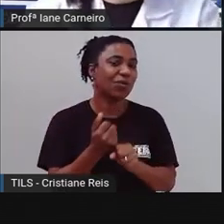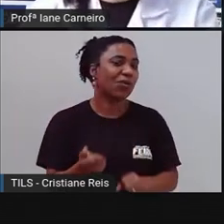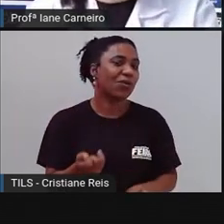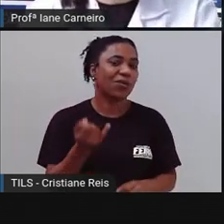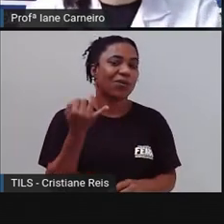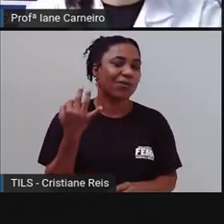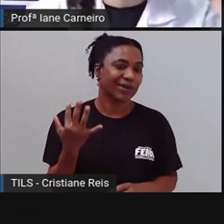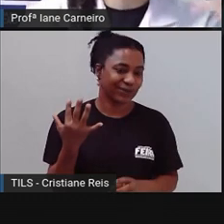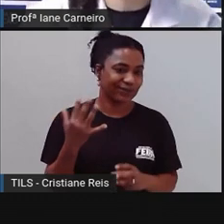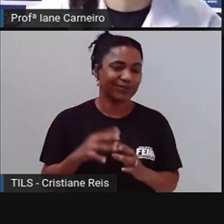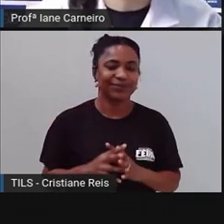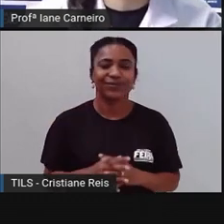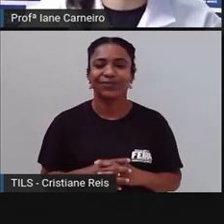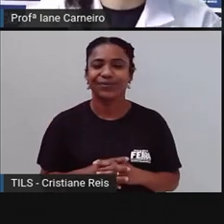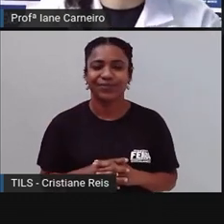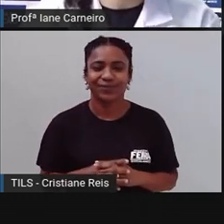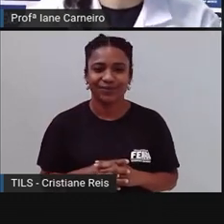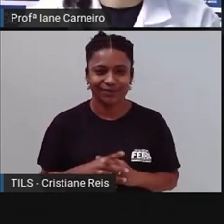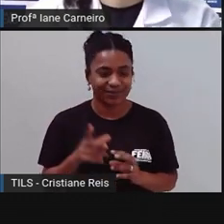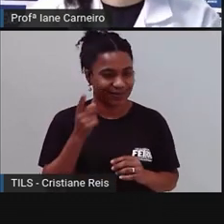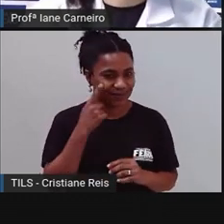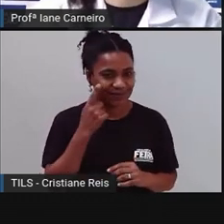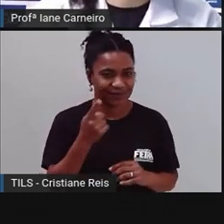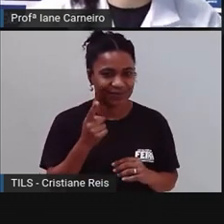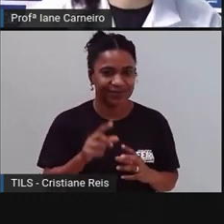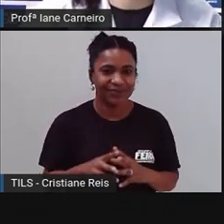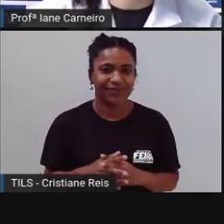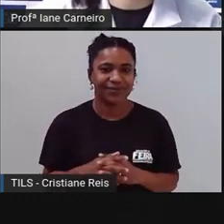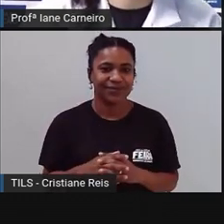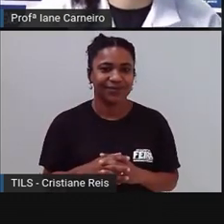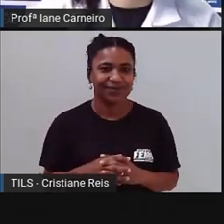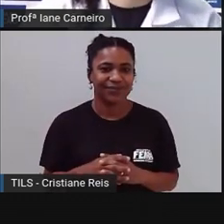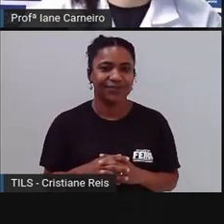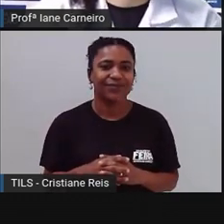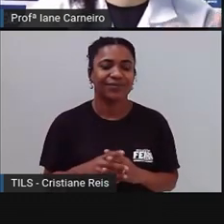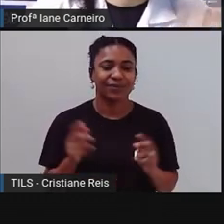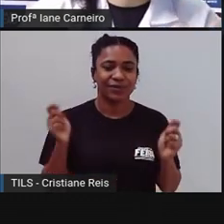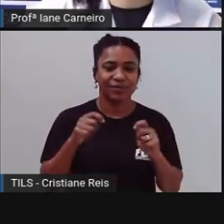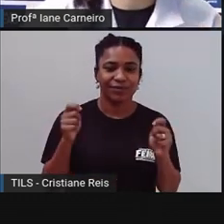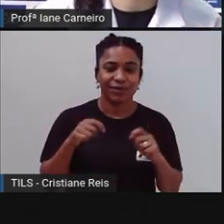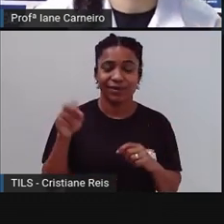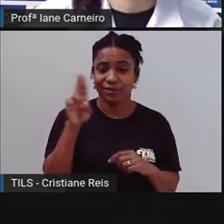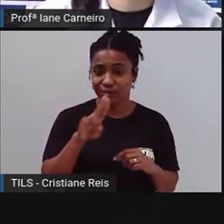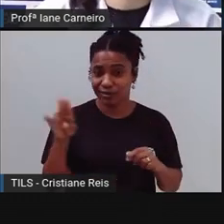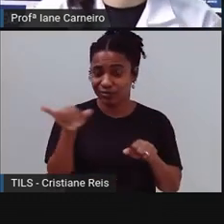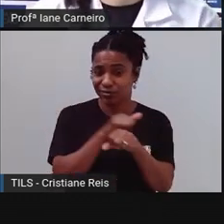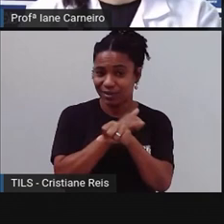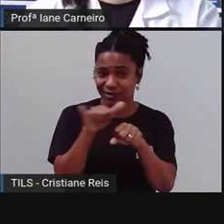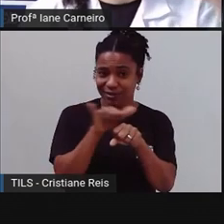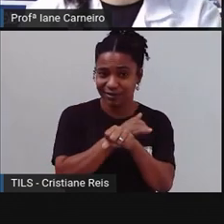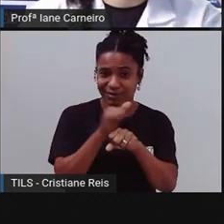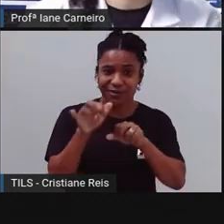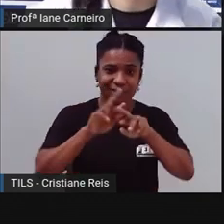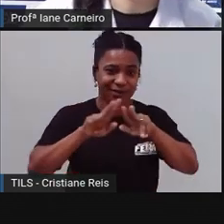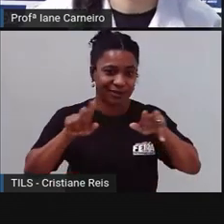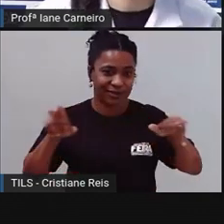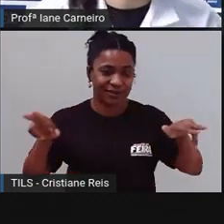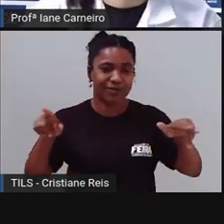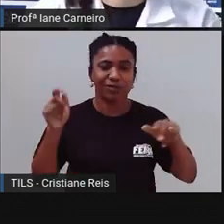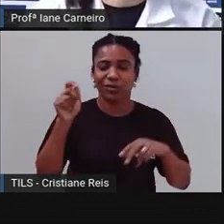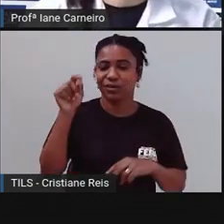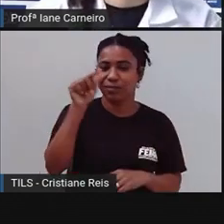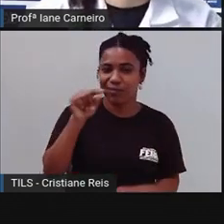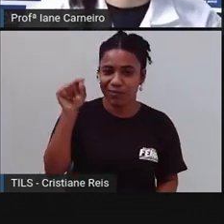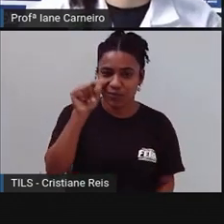vezes ele passou ao todo, tá joia? Então, lembra que a Pró falou que você pode usar diversas estratégias. Você pode fazer a